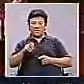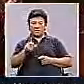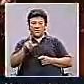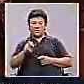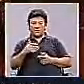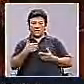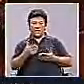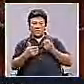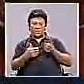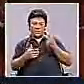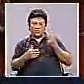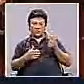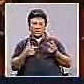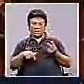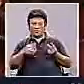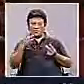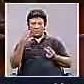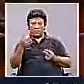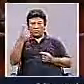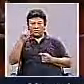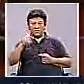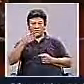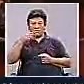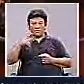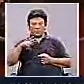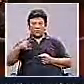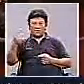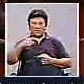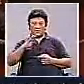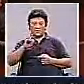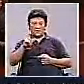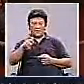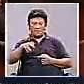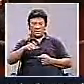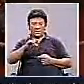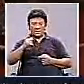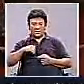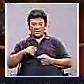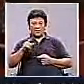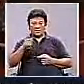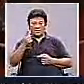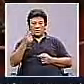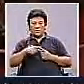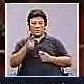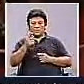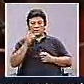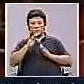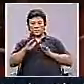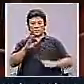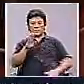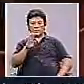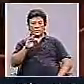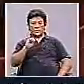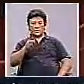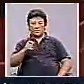ano temos quatro, incluindo um que vem de Salamanca, portanto um que vem de fora de Portugal. Temos também uma exposição chamada Jeep Atec, uma exposição de